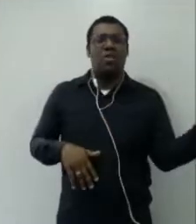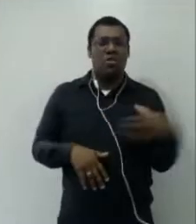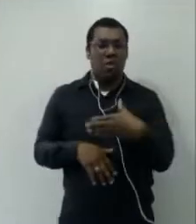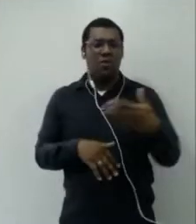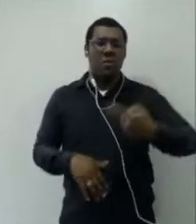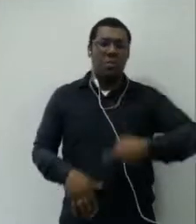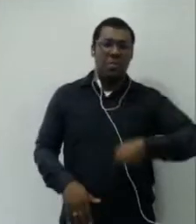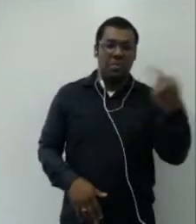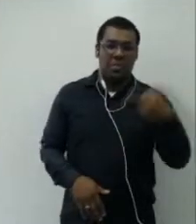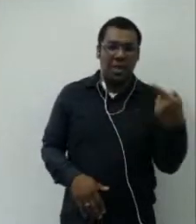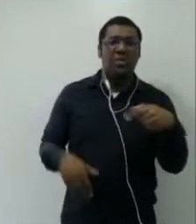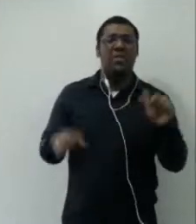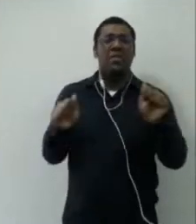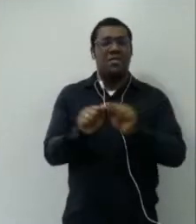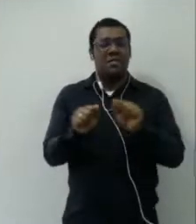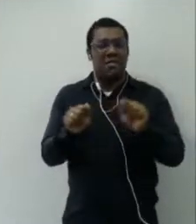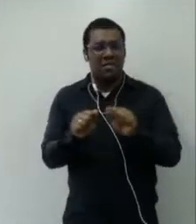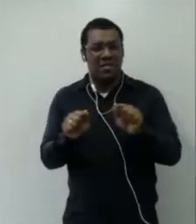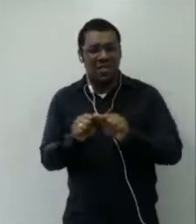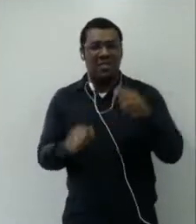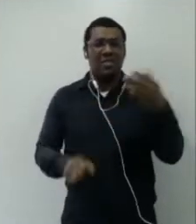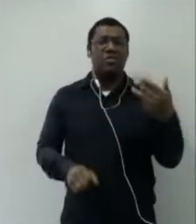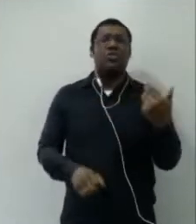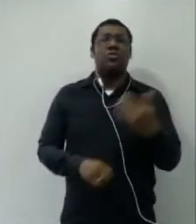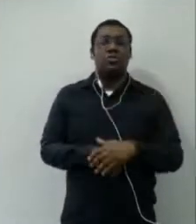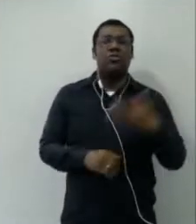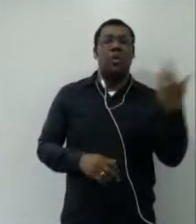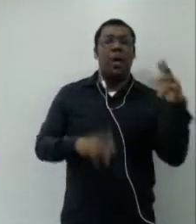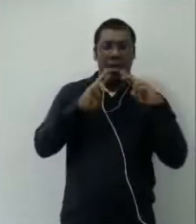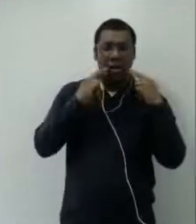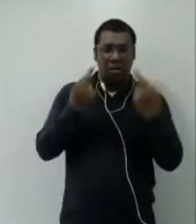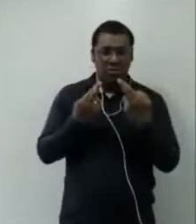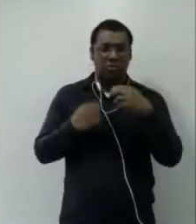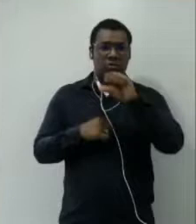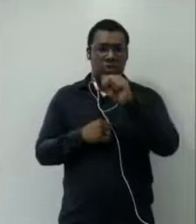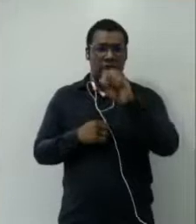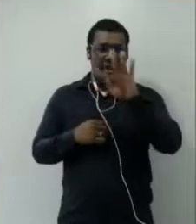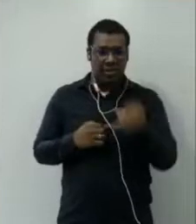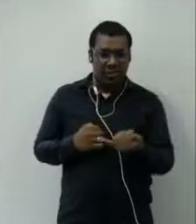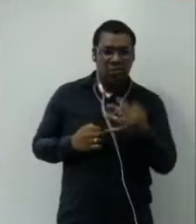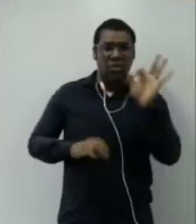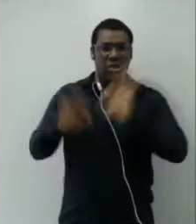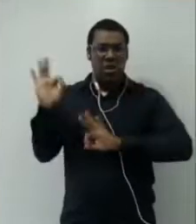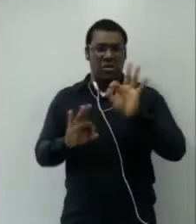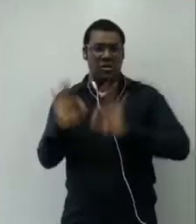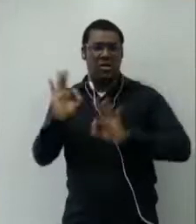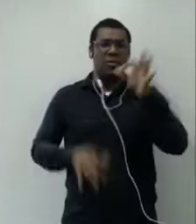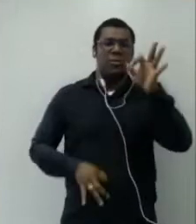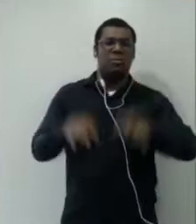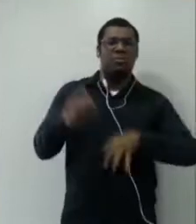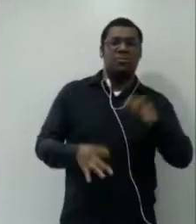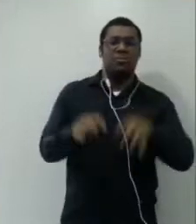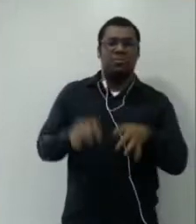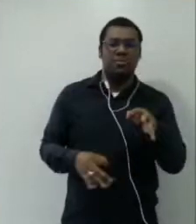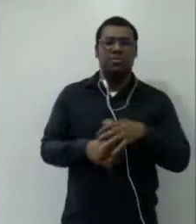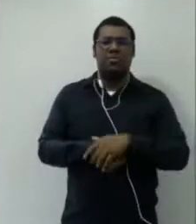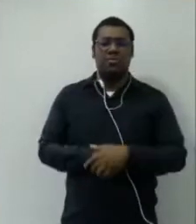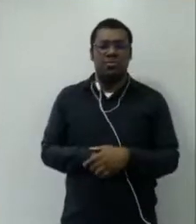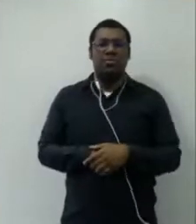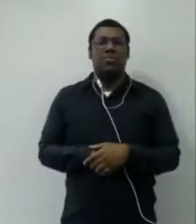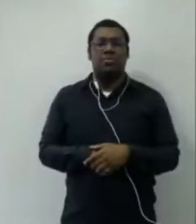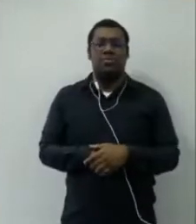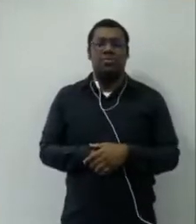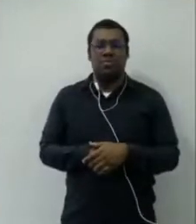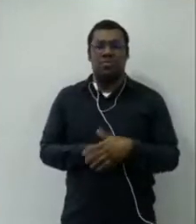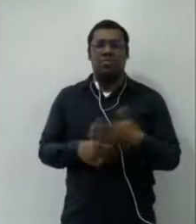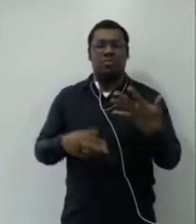realizar uma audiência pública no STJ, com preparação ao julgamento em caráter repetitivo do recurso em que se apreciavam os sistemas de